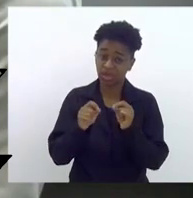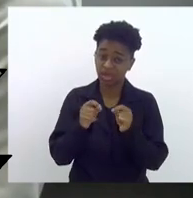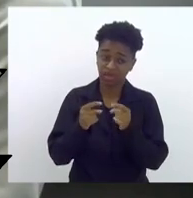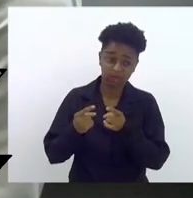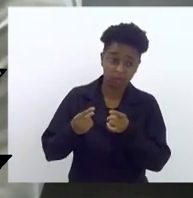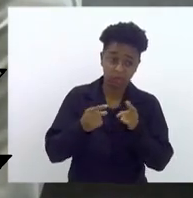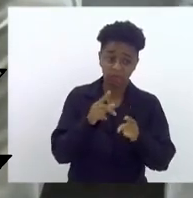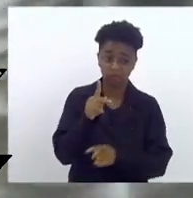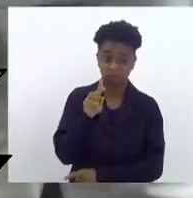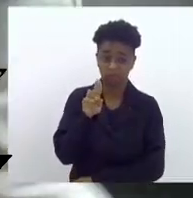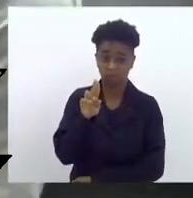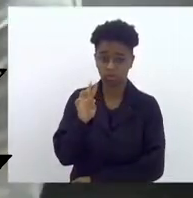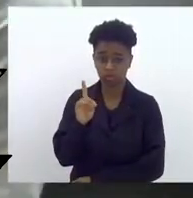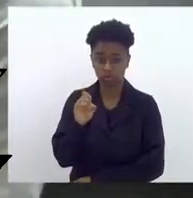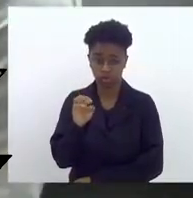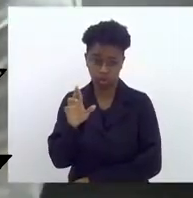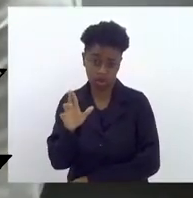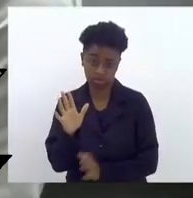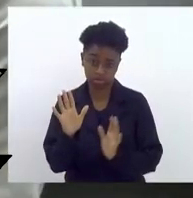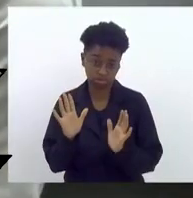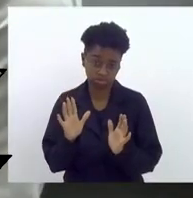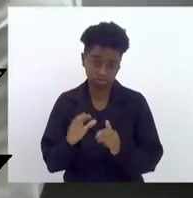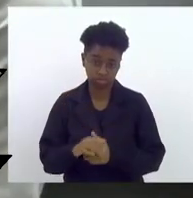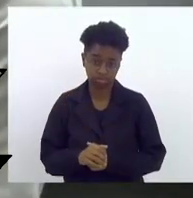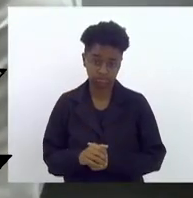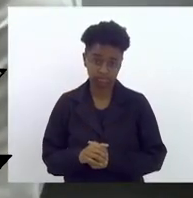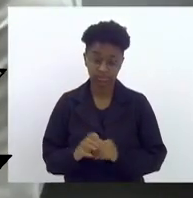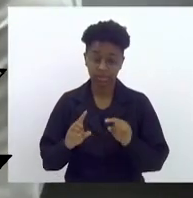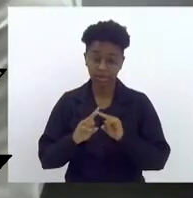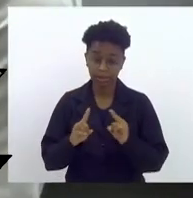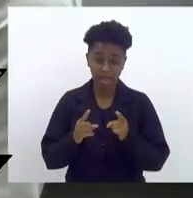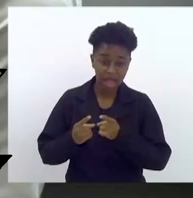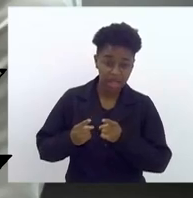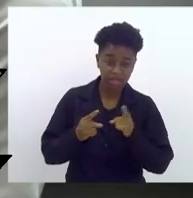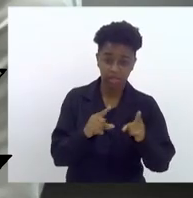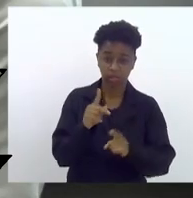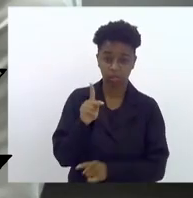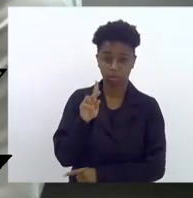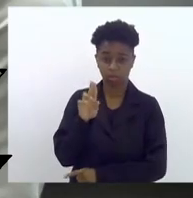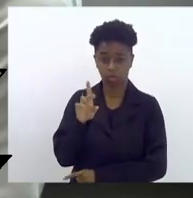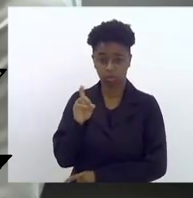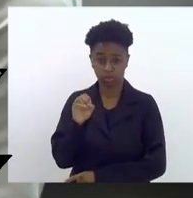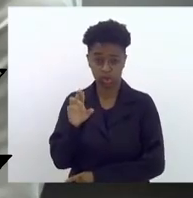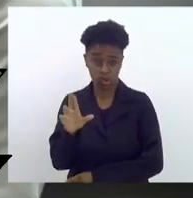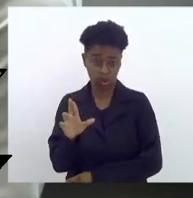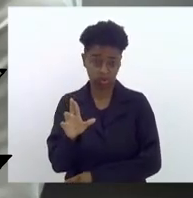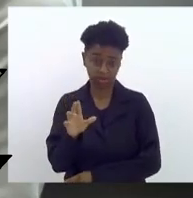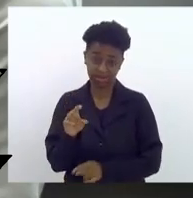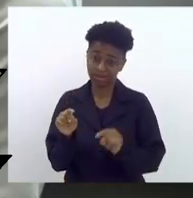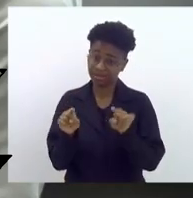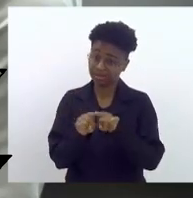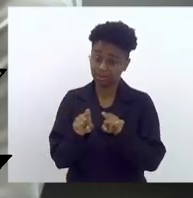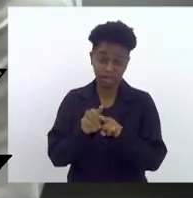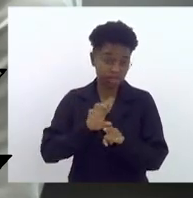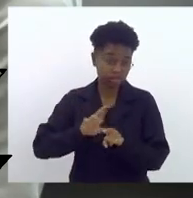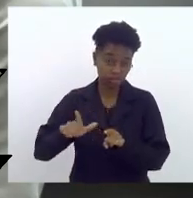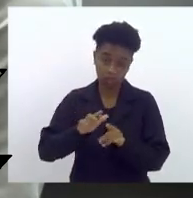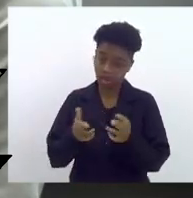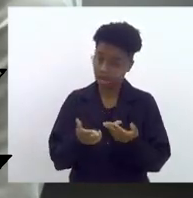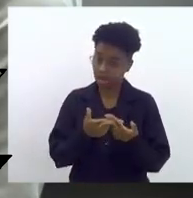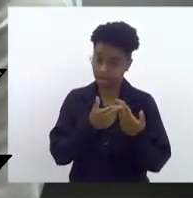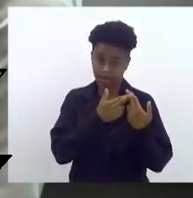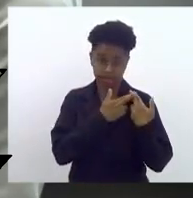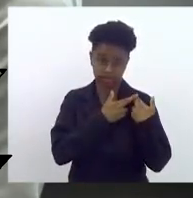ao pudor atentado ao pudor também não é competência